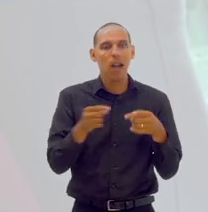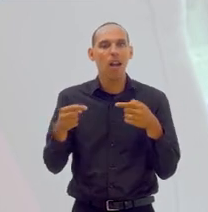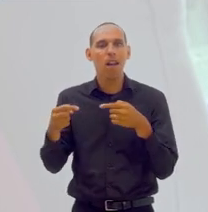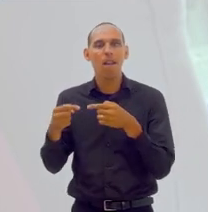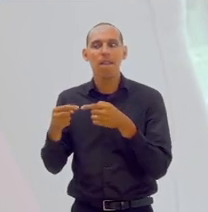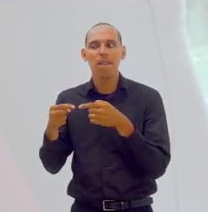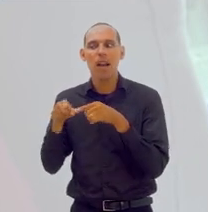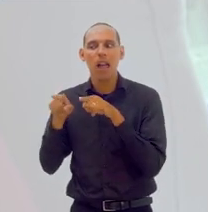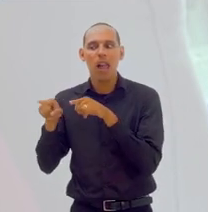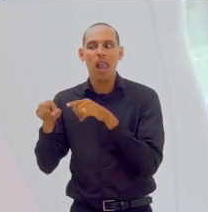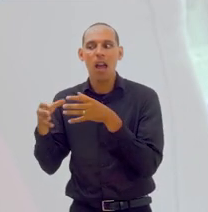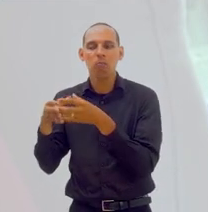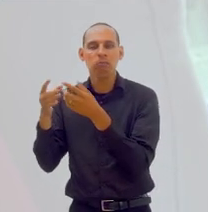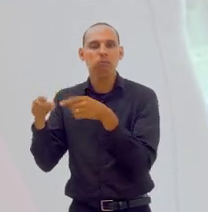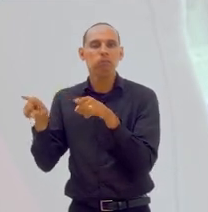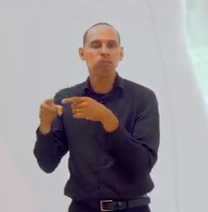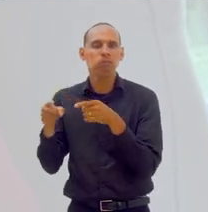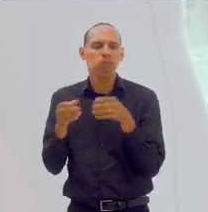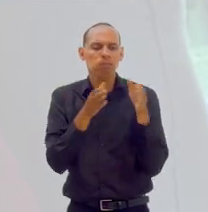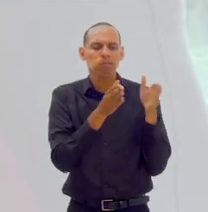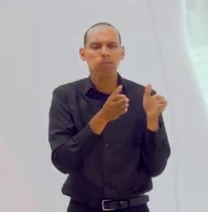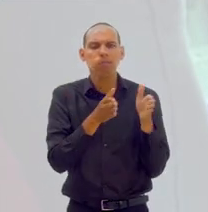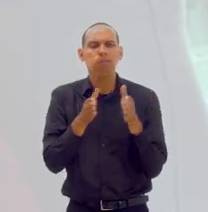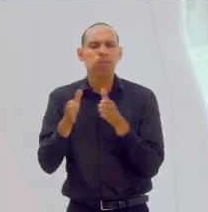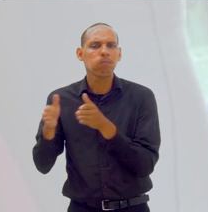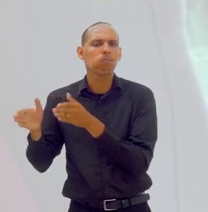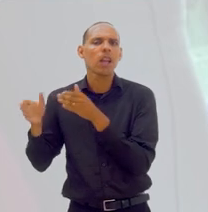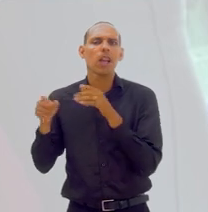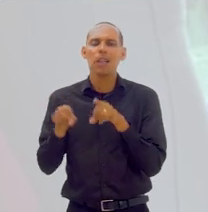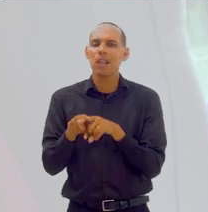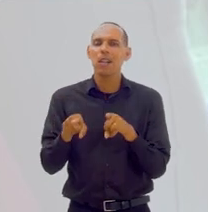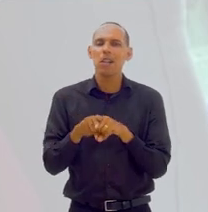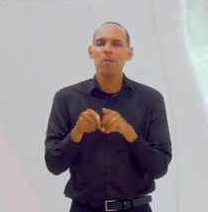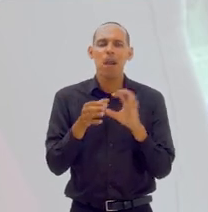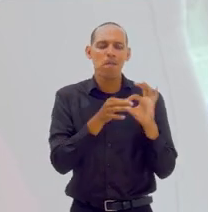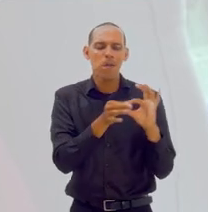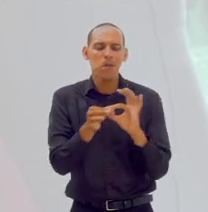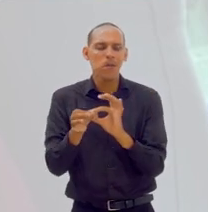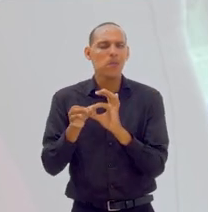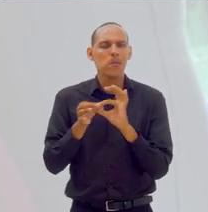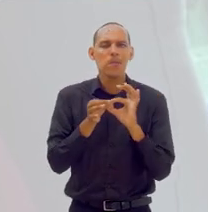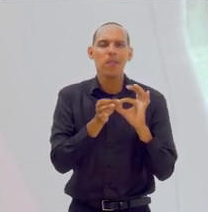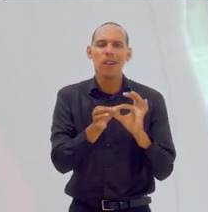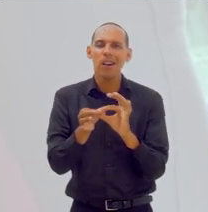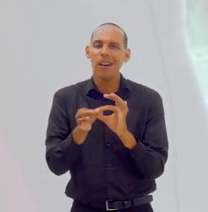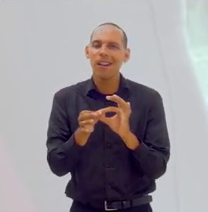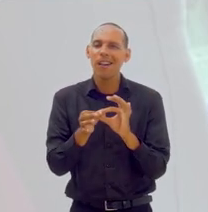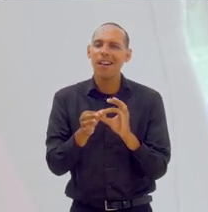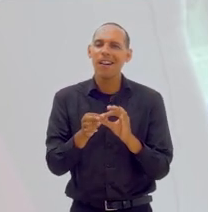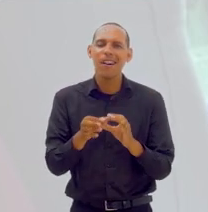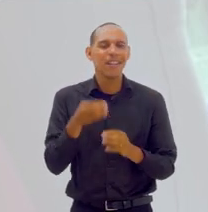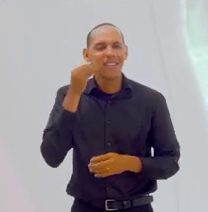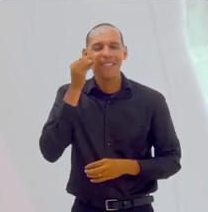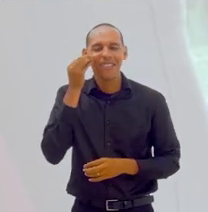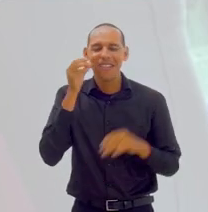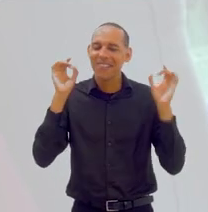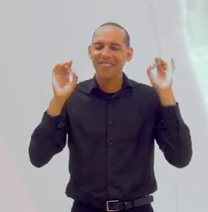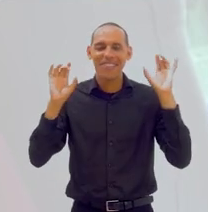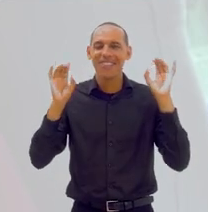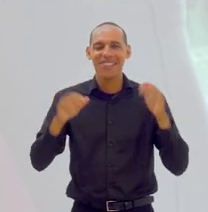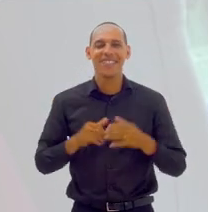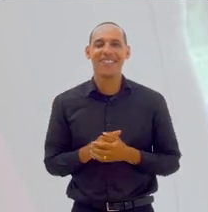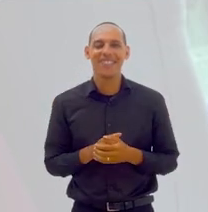na Orquestra Sinfônica. A mesma disciplina, o mesmo senso de entrosamento. Foi uma experiência